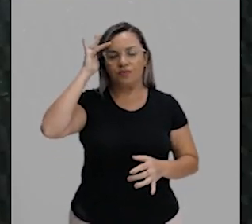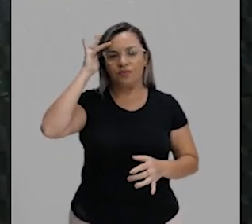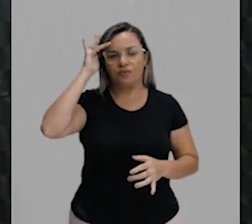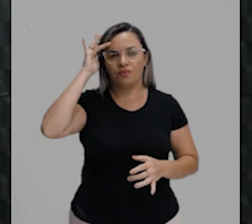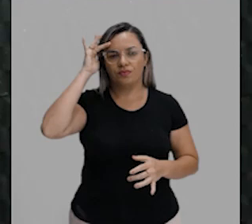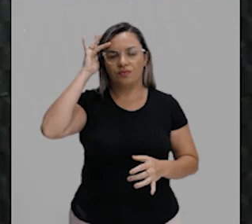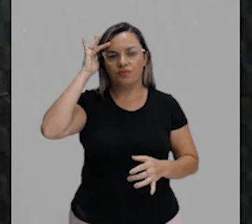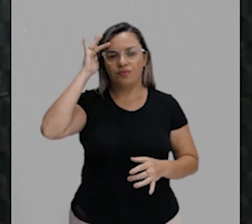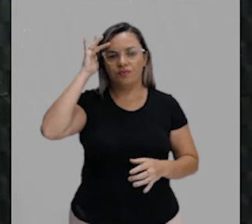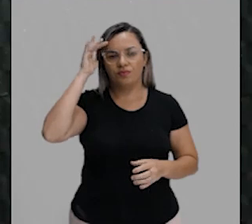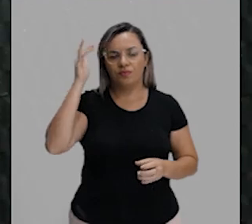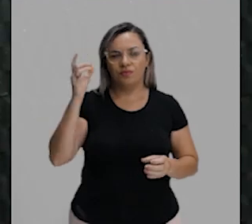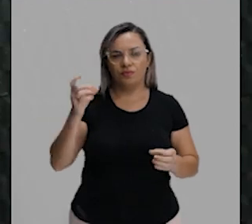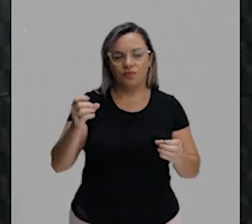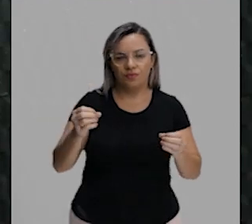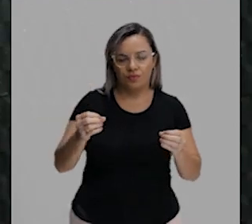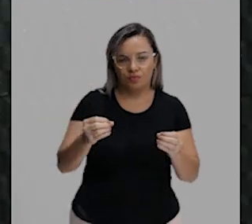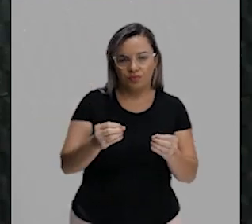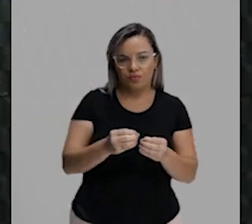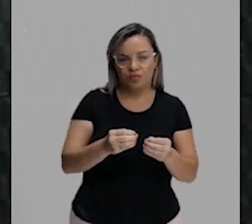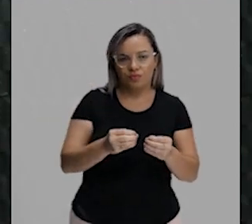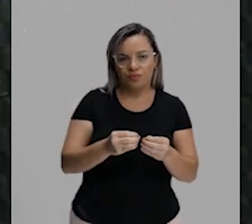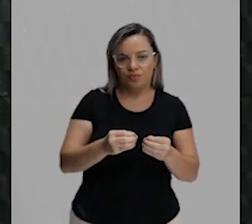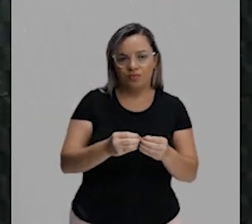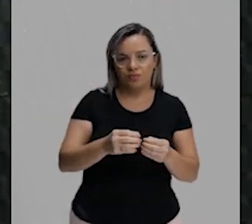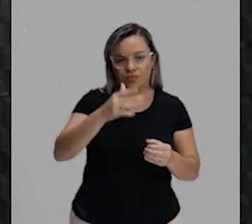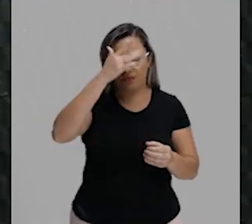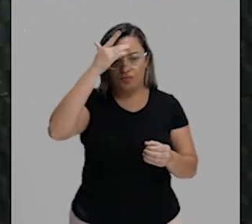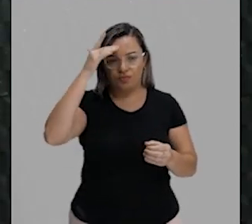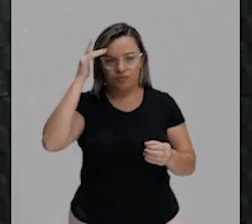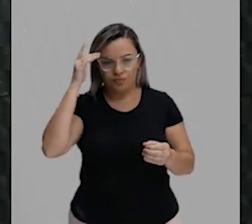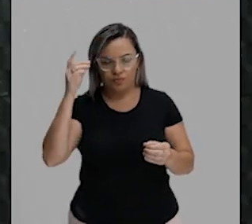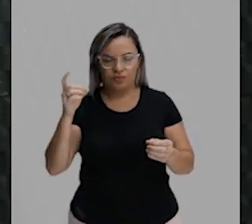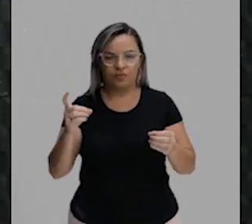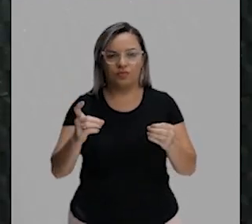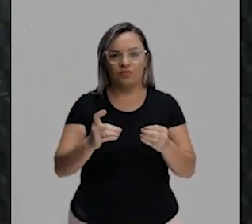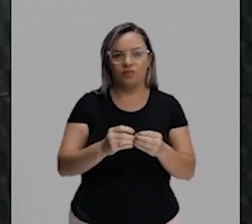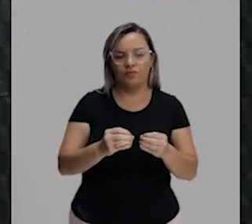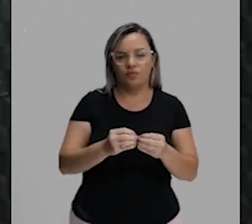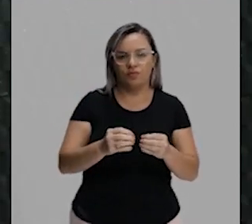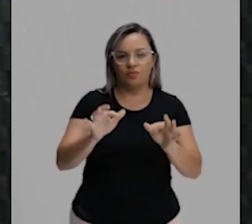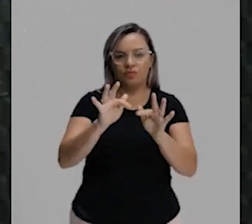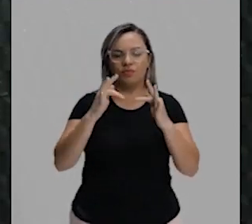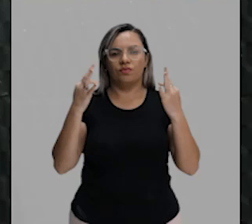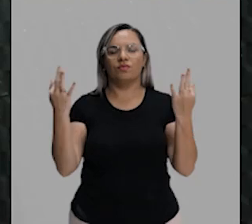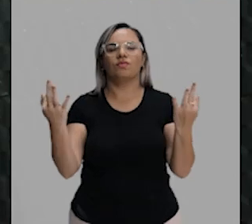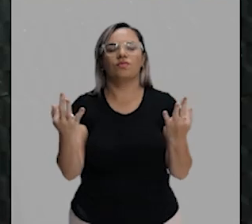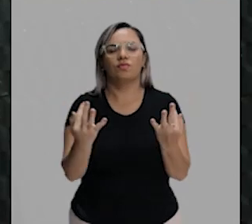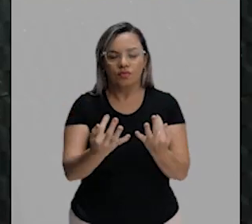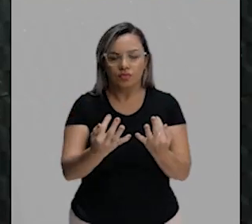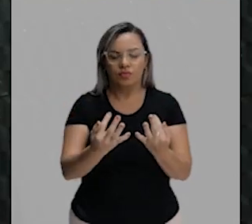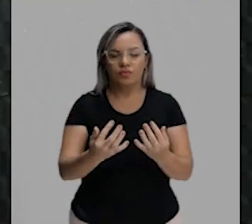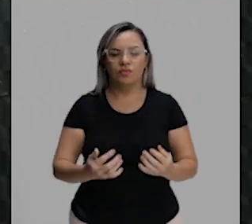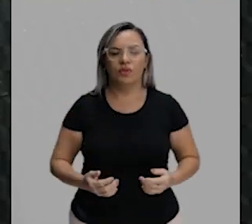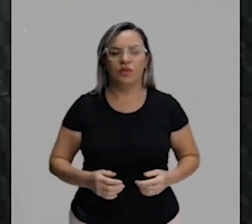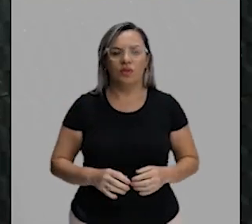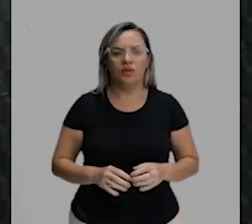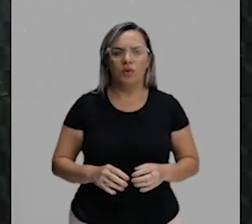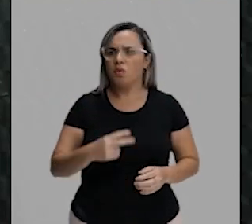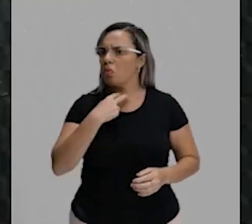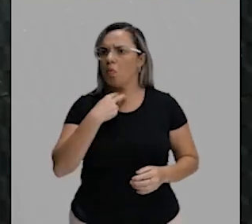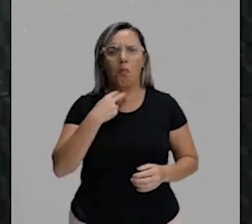que são parentes próximos, por que elas não podem, por exemplo, casar e ter filhos? Justamente por causa